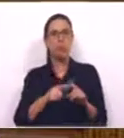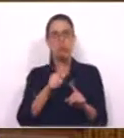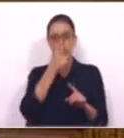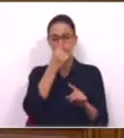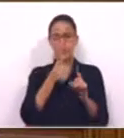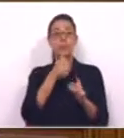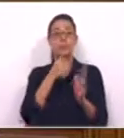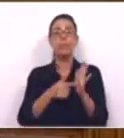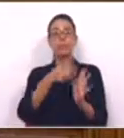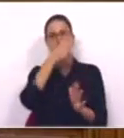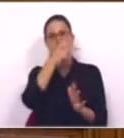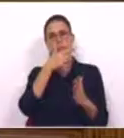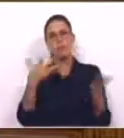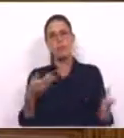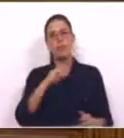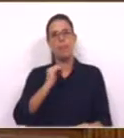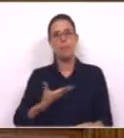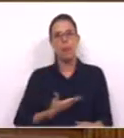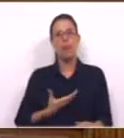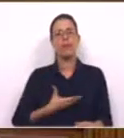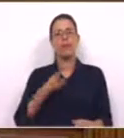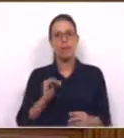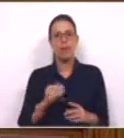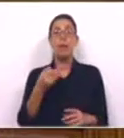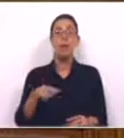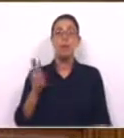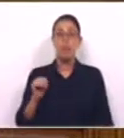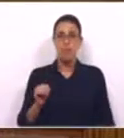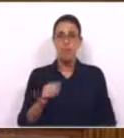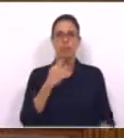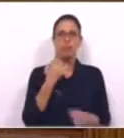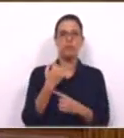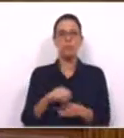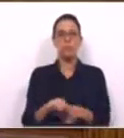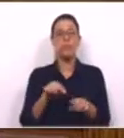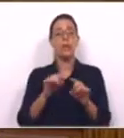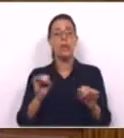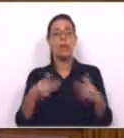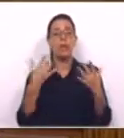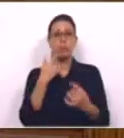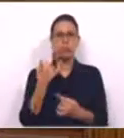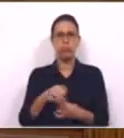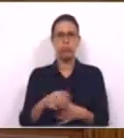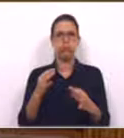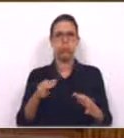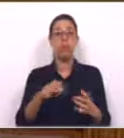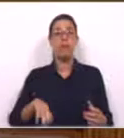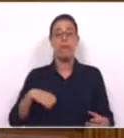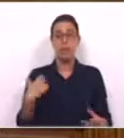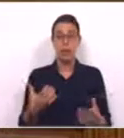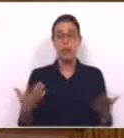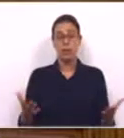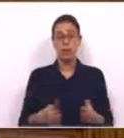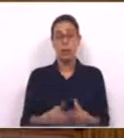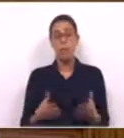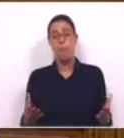tomado esta medida infelizmente PSD CDs e PS chumbaram esta iniciativa e dos verdes